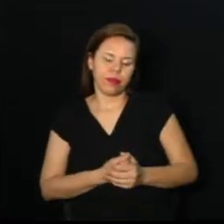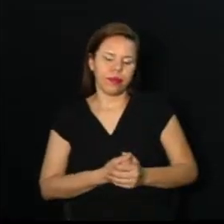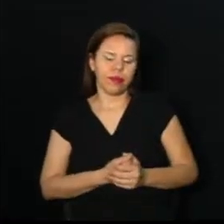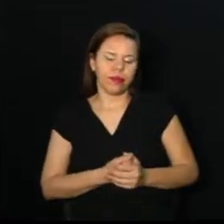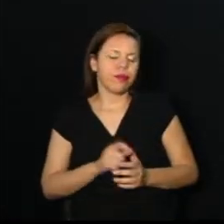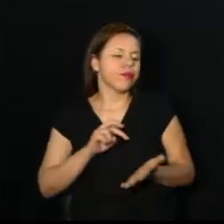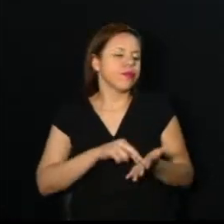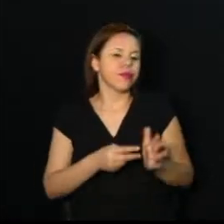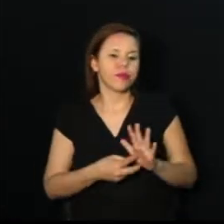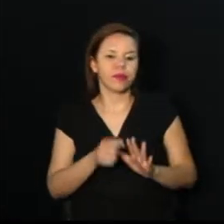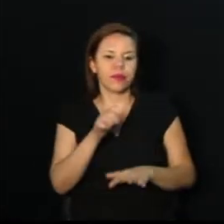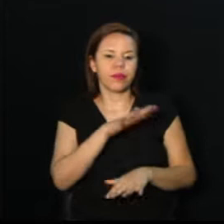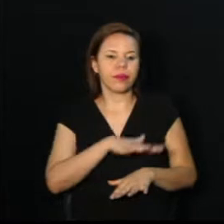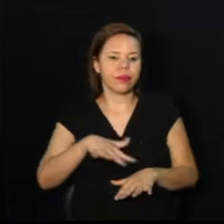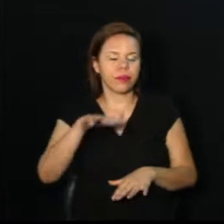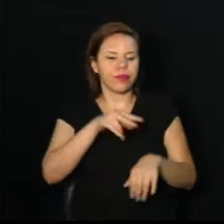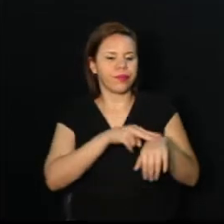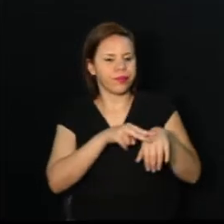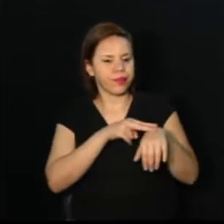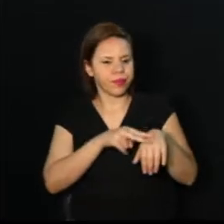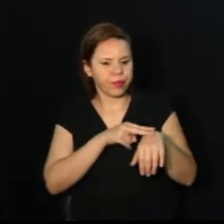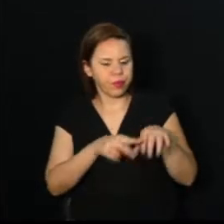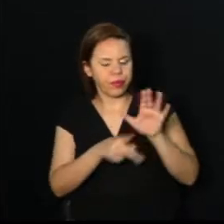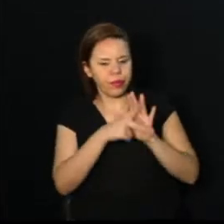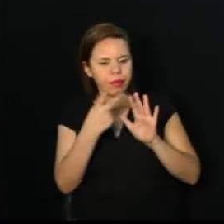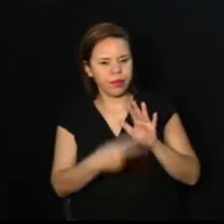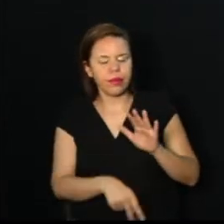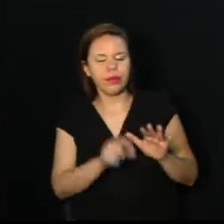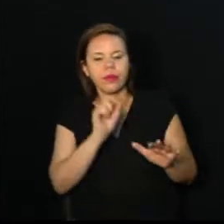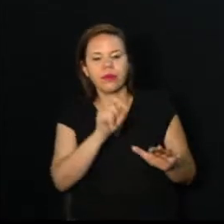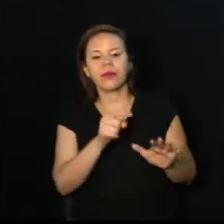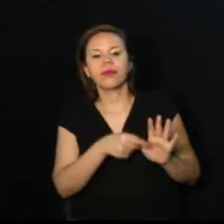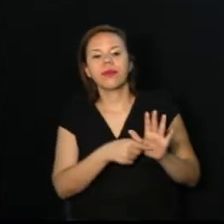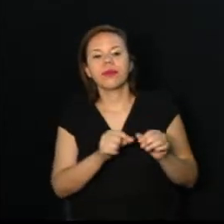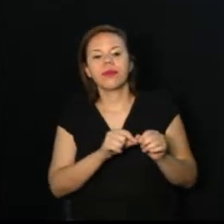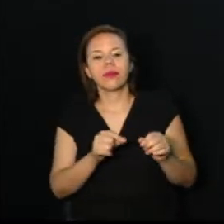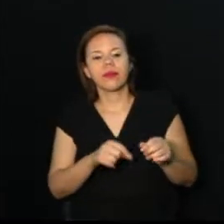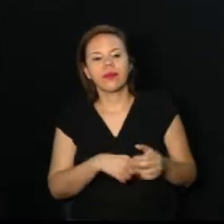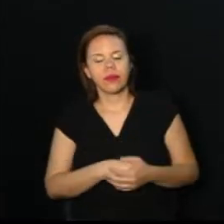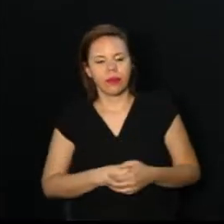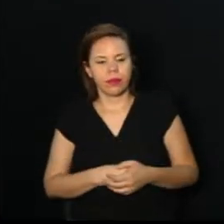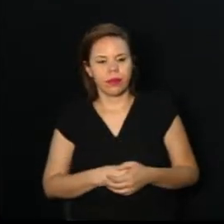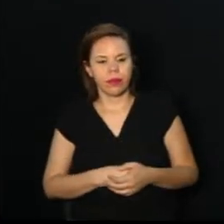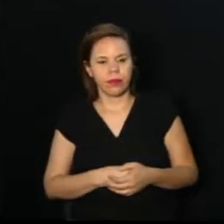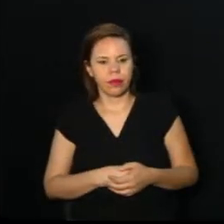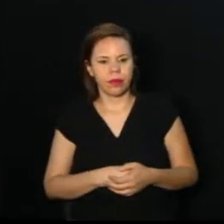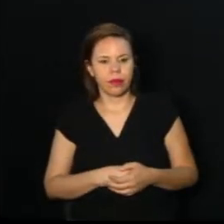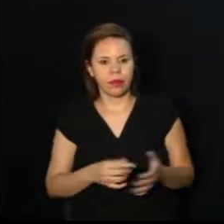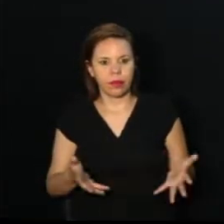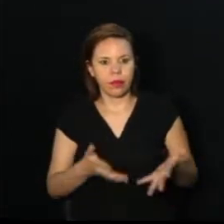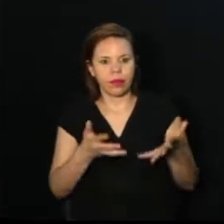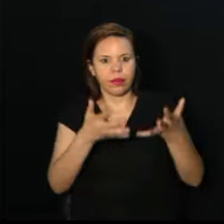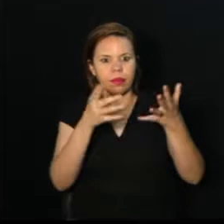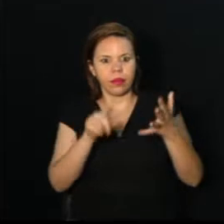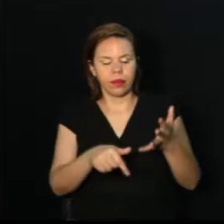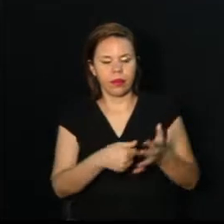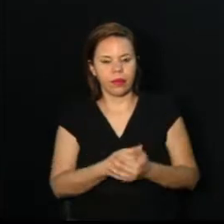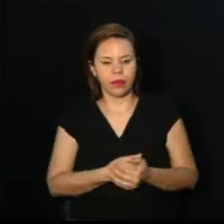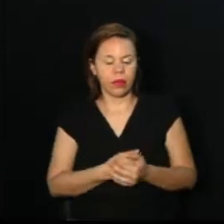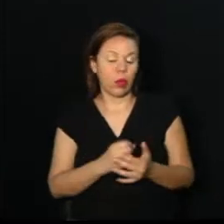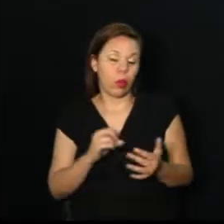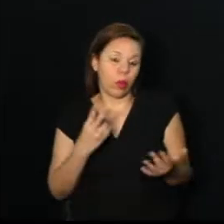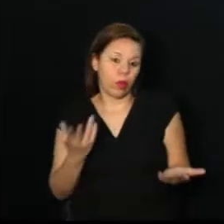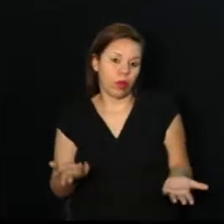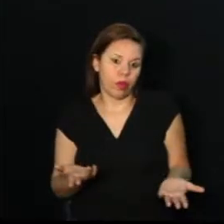que essa área específica está sendo ativada. Ou